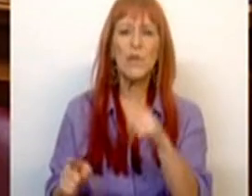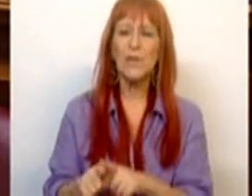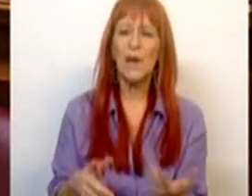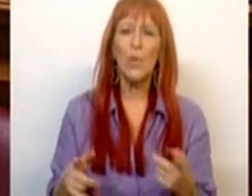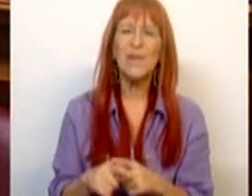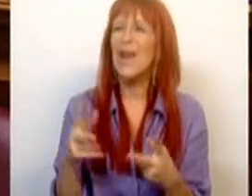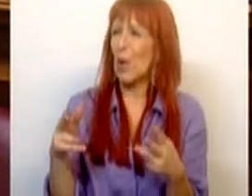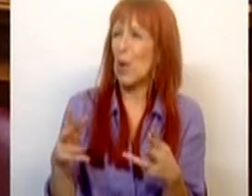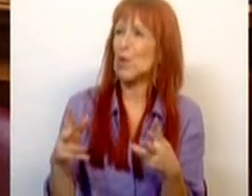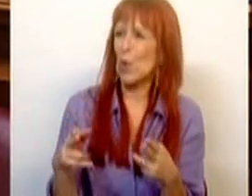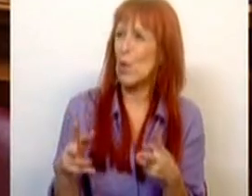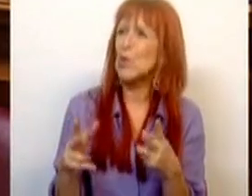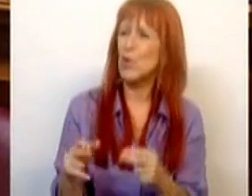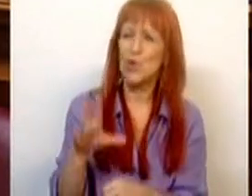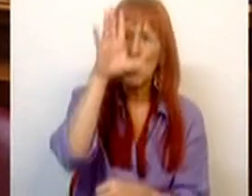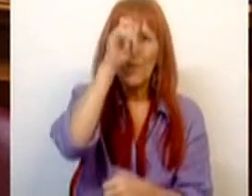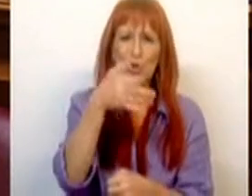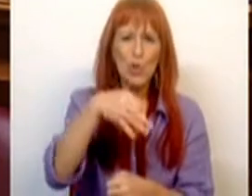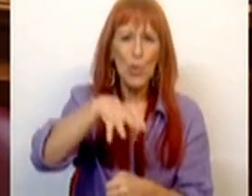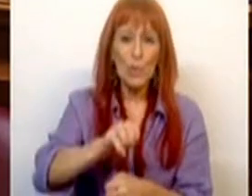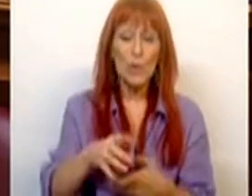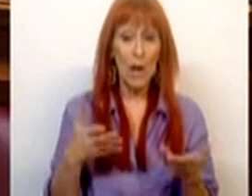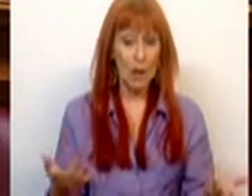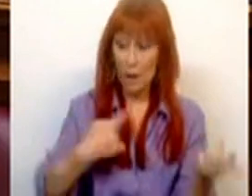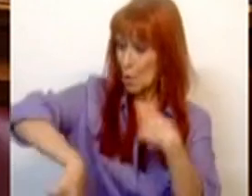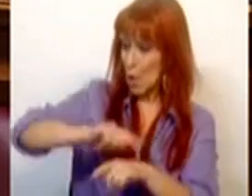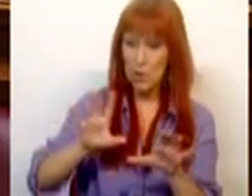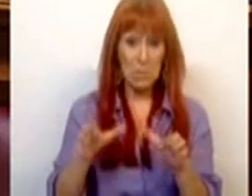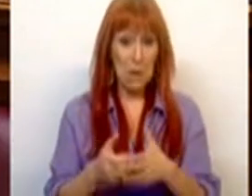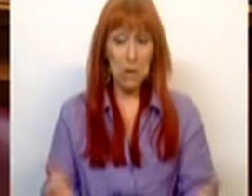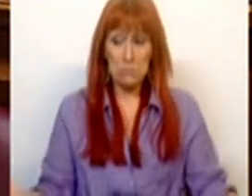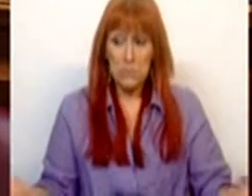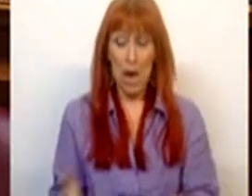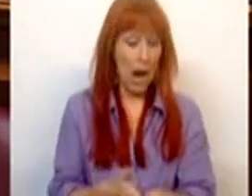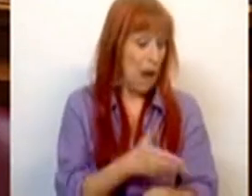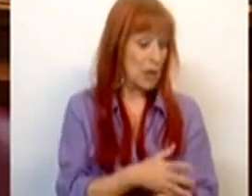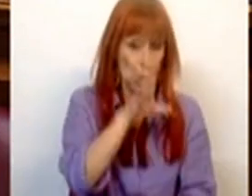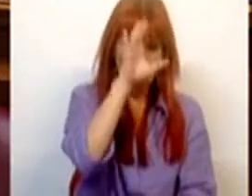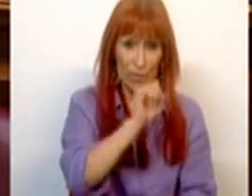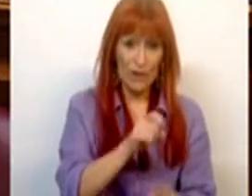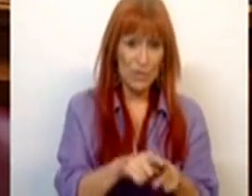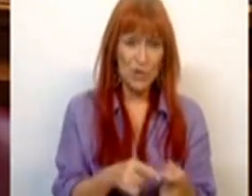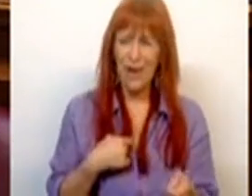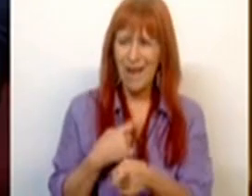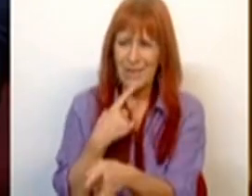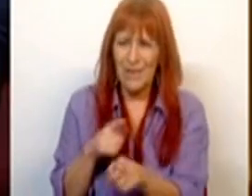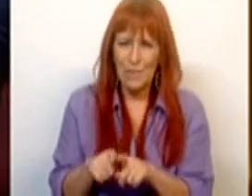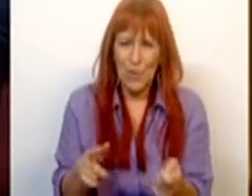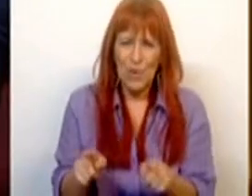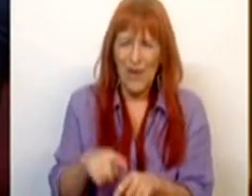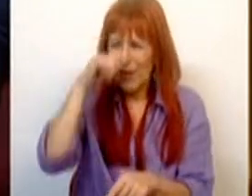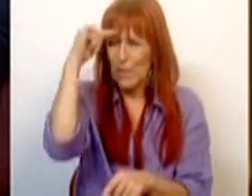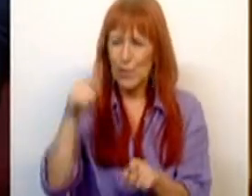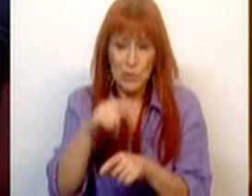tanto de criticar os governos do Partido Socialista. Aqui nós, nesta bancada, já quando éramos governo, não adoirávamos, porque quando